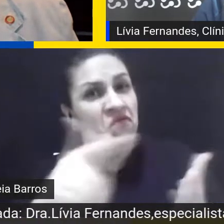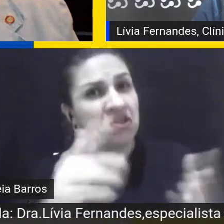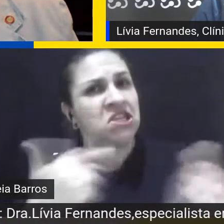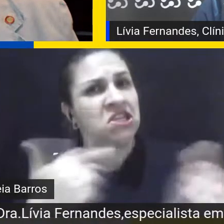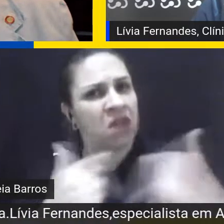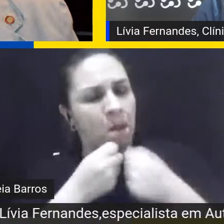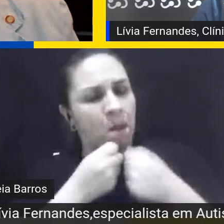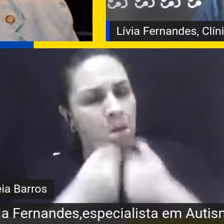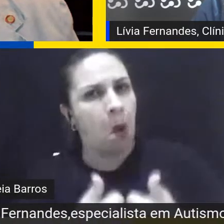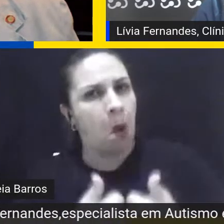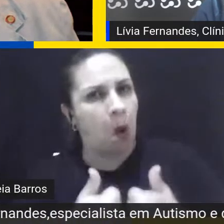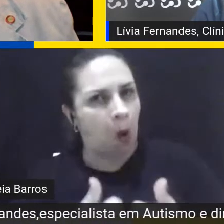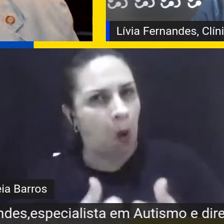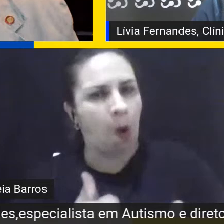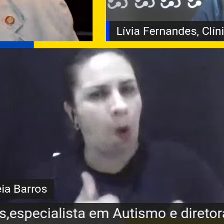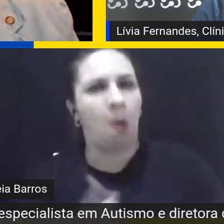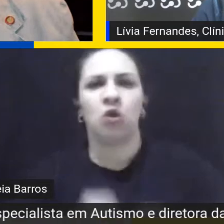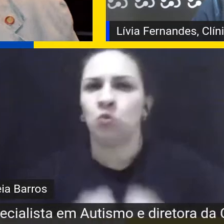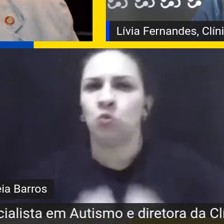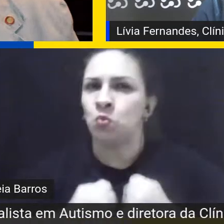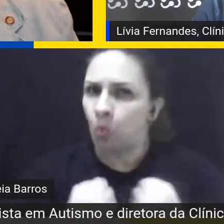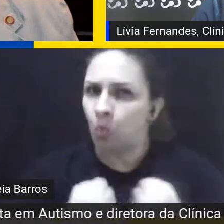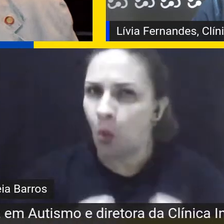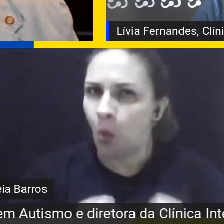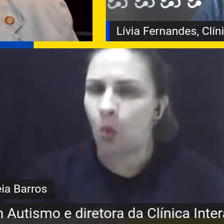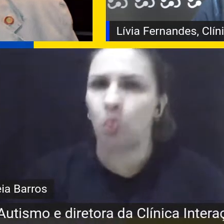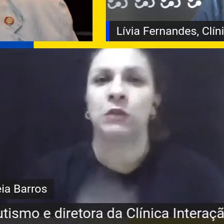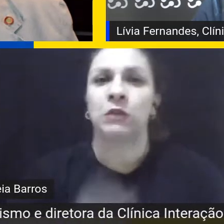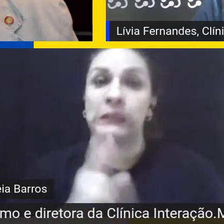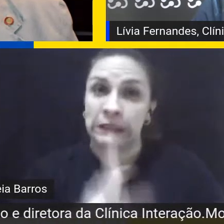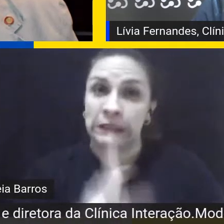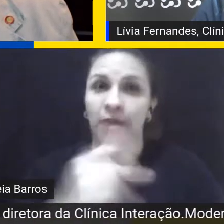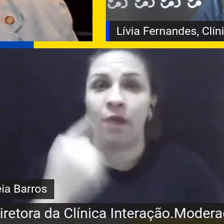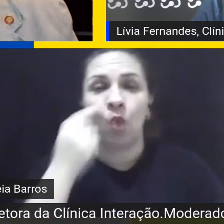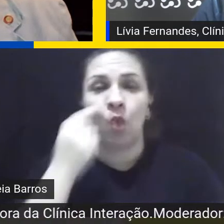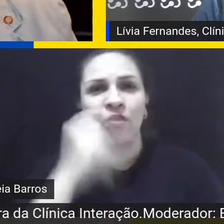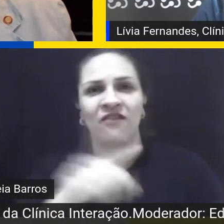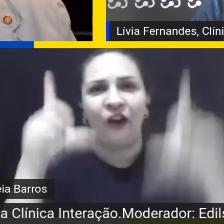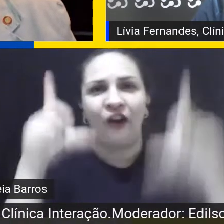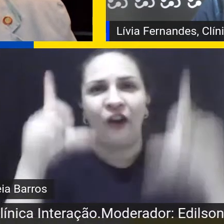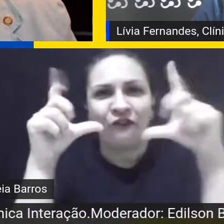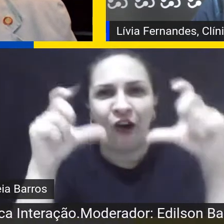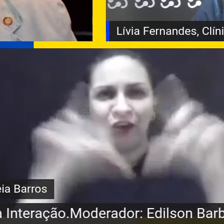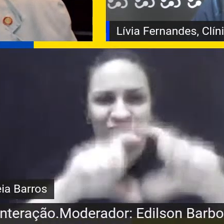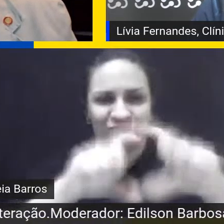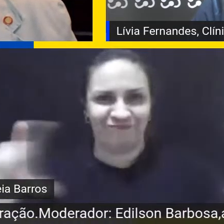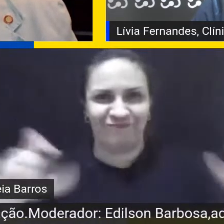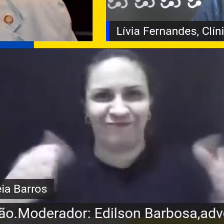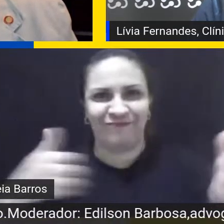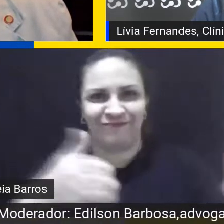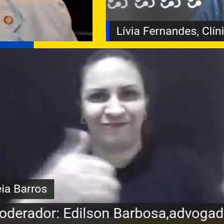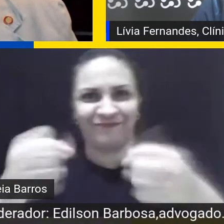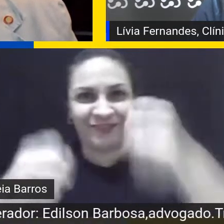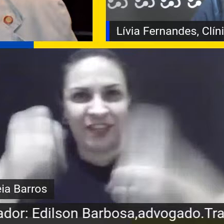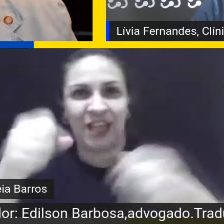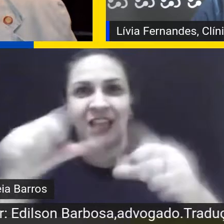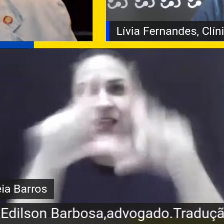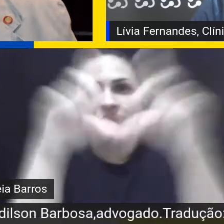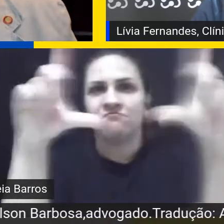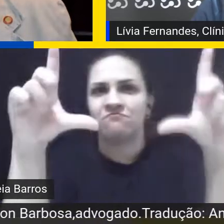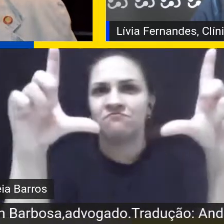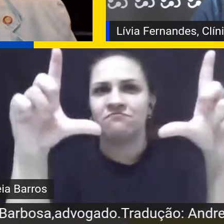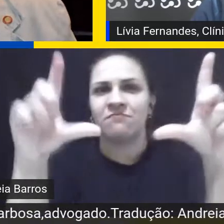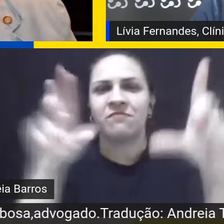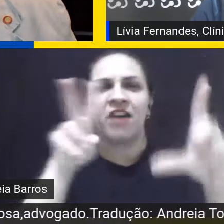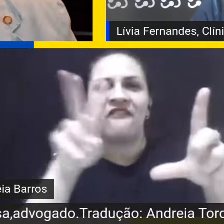a dedicação. Eu sempre, quando vou na clínica, eu tiro uma foto do estacionamento, porque lá tem uma placa, vaga reservada